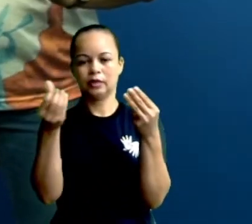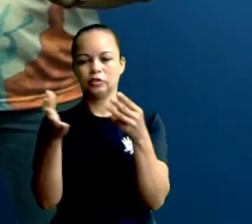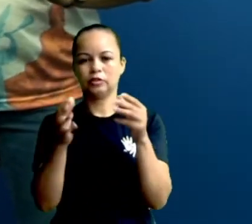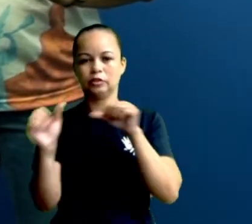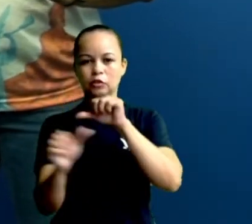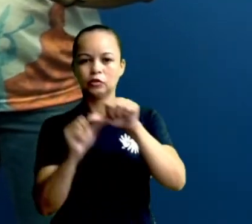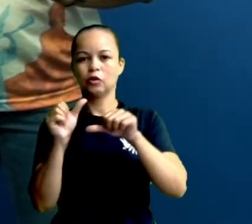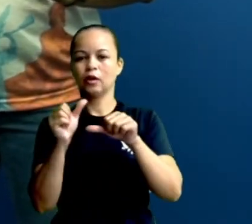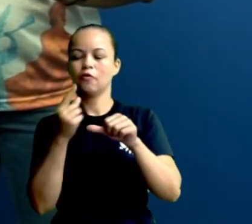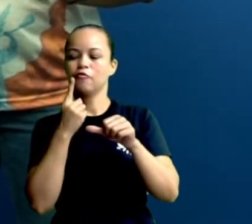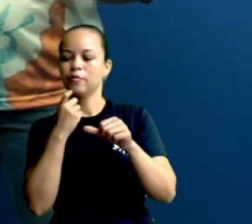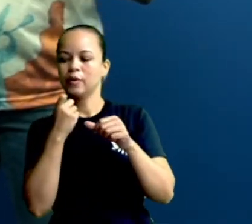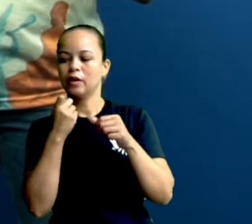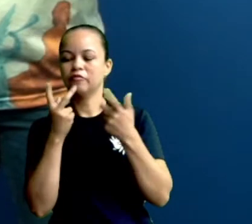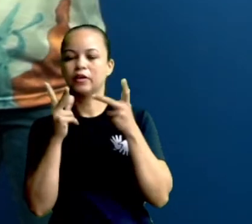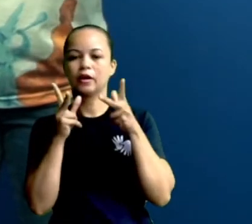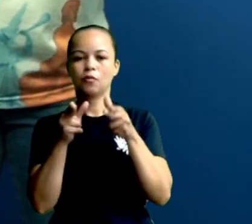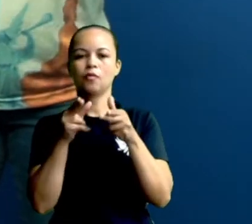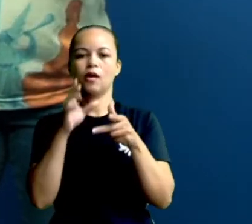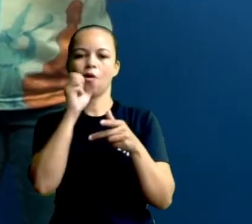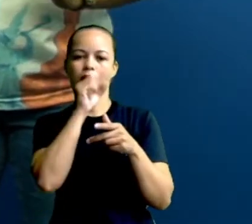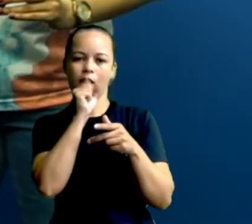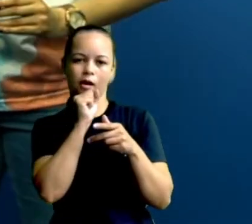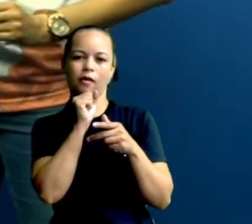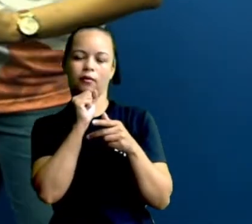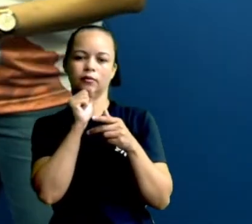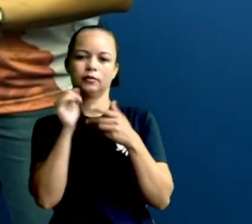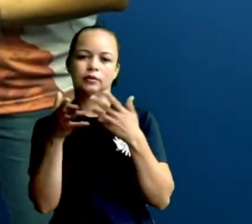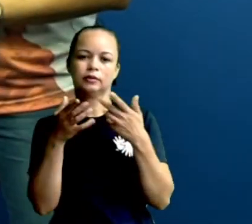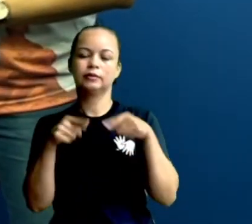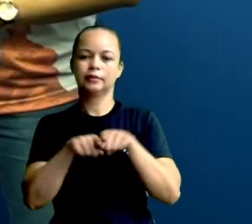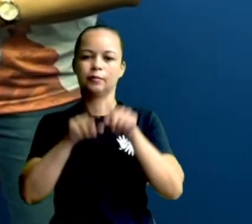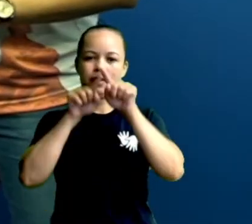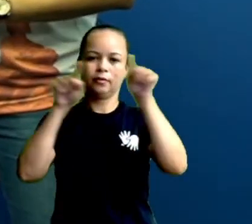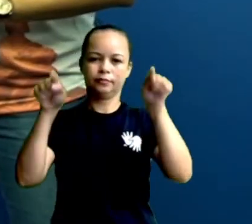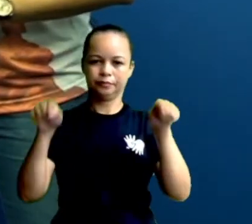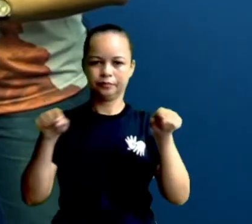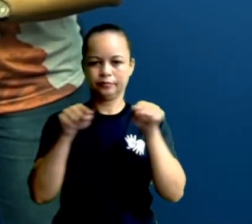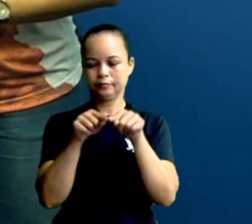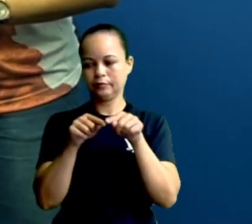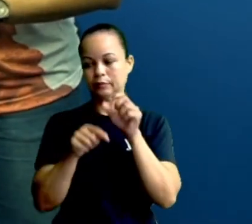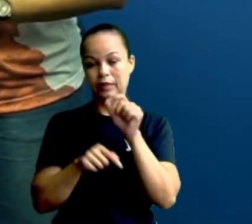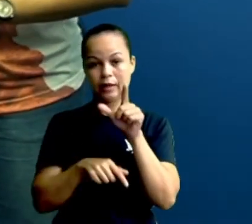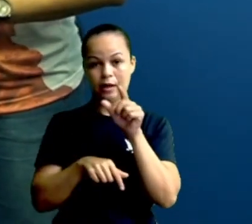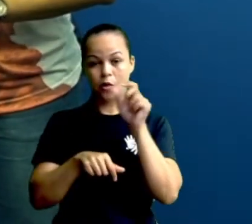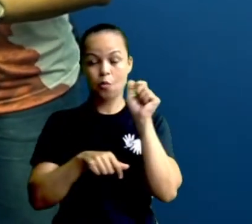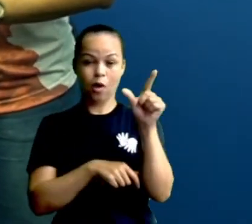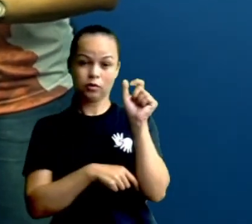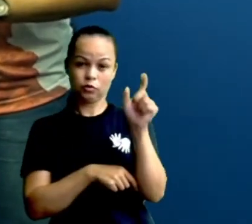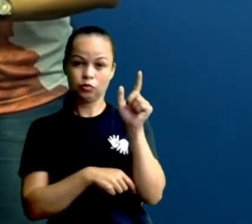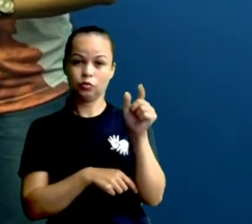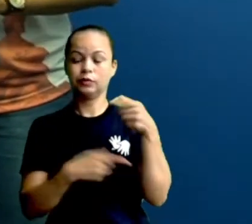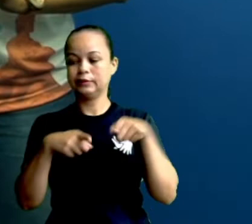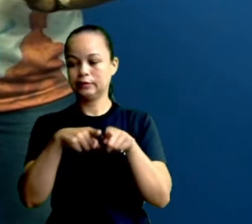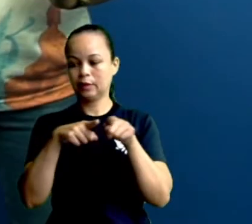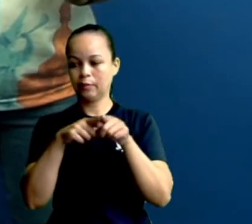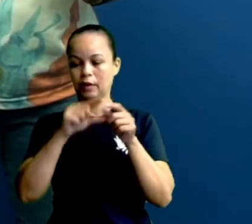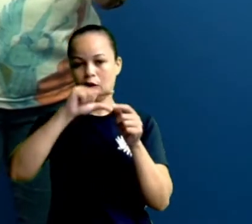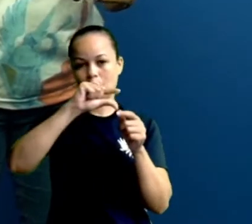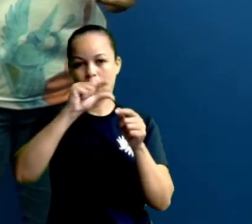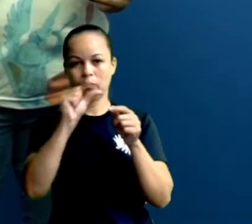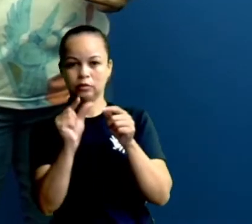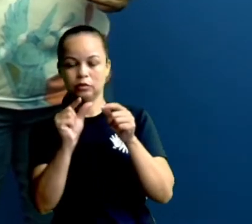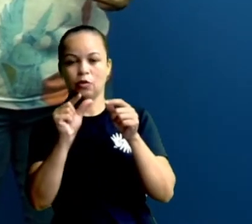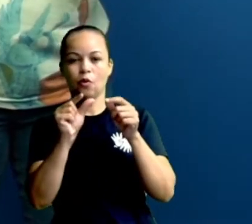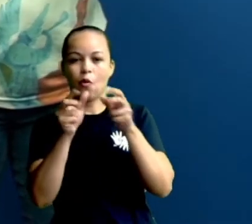ficar igual ao laranja. Então, também é um retângulo. Se eu pegar esse azul e colocar da mesma posição do verde,